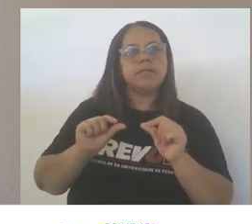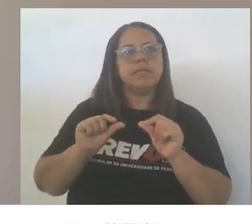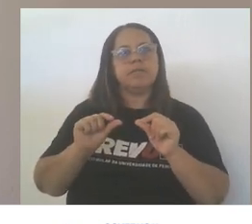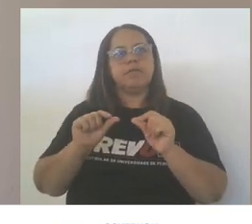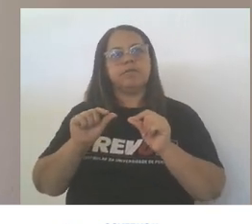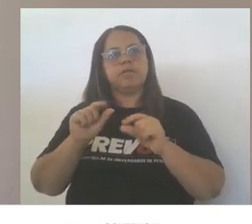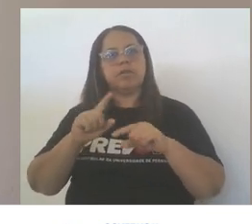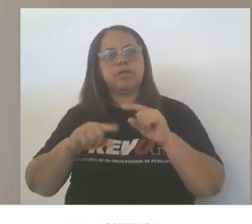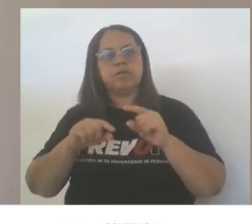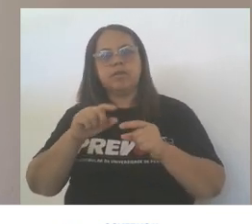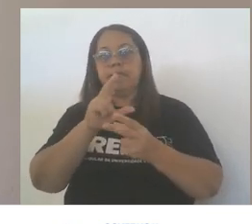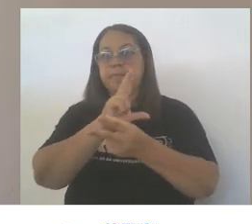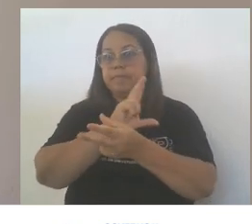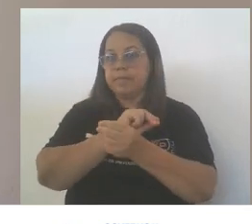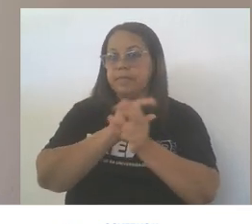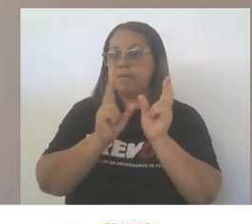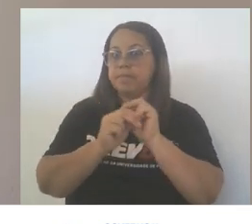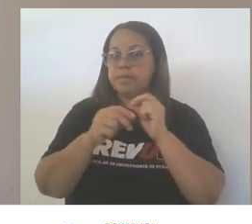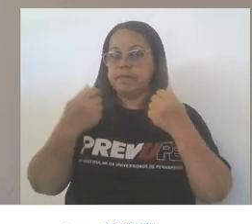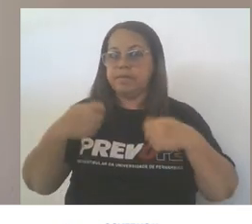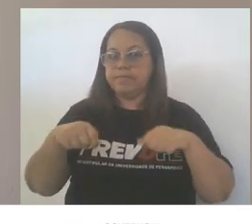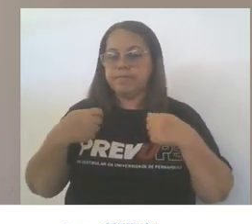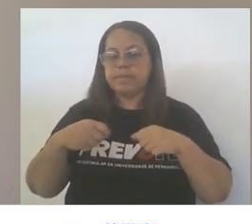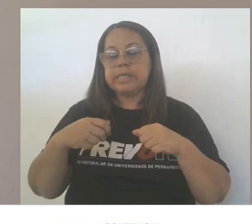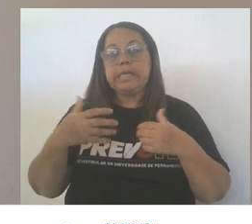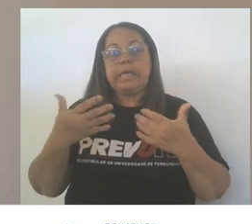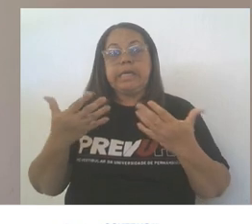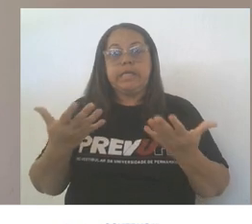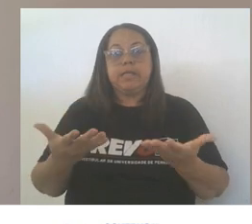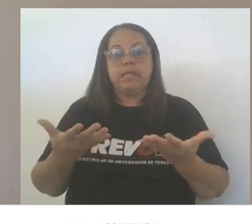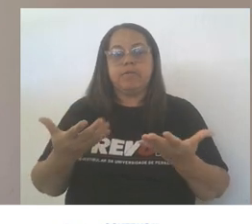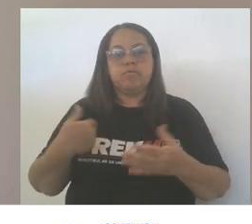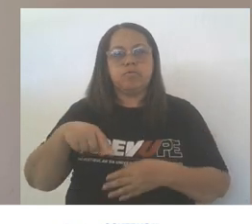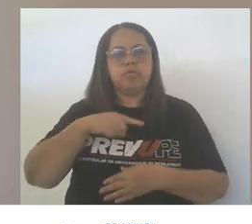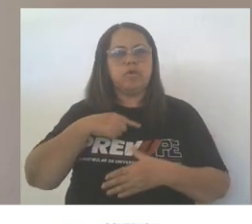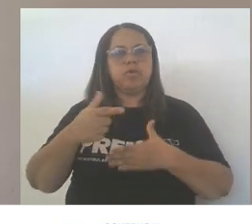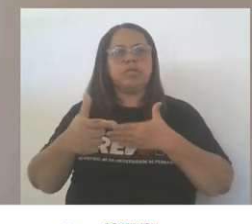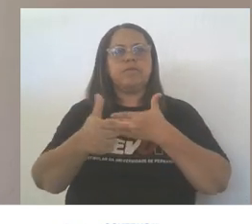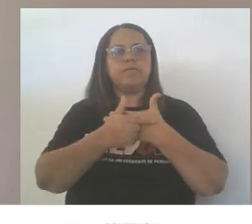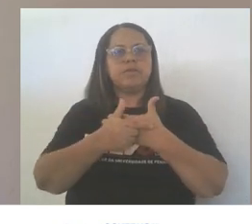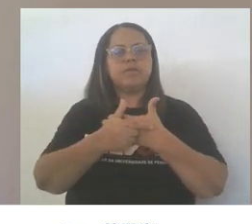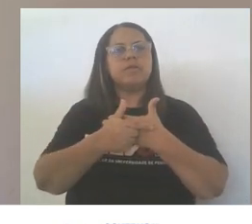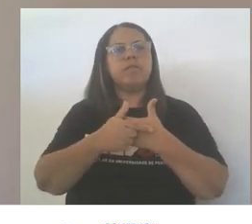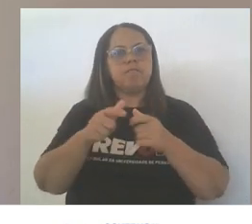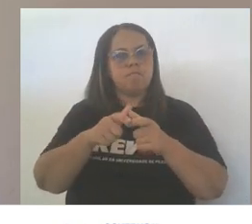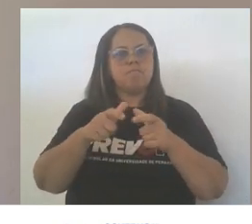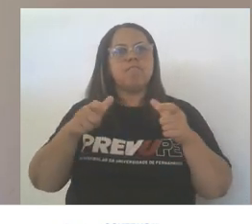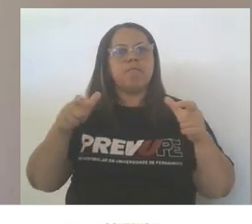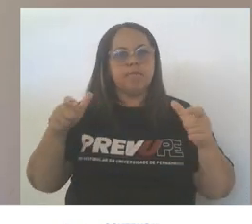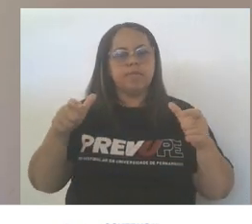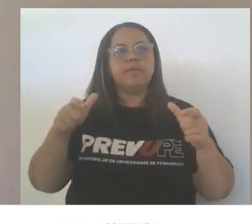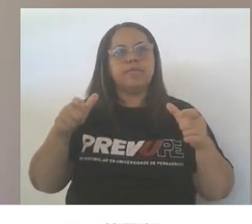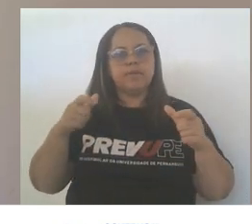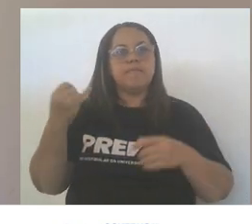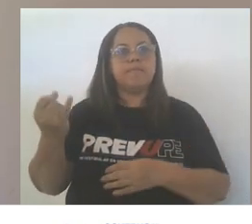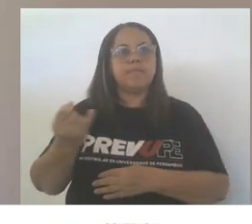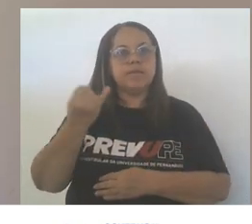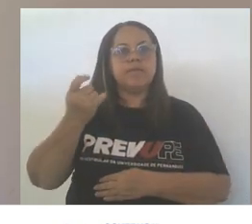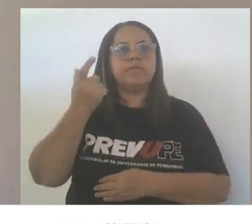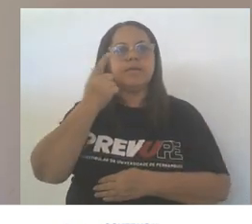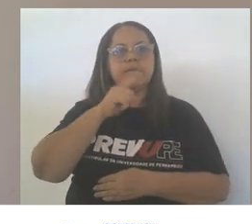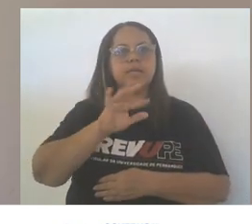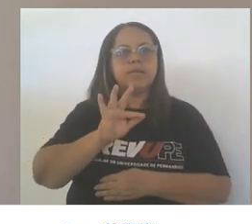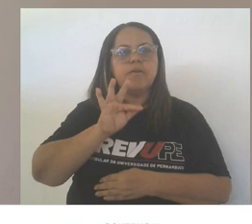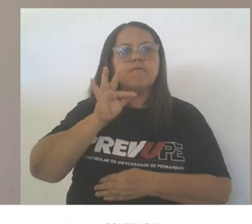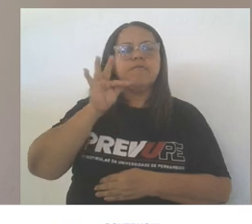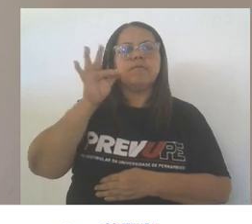naturais, reciclar. Nesse sentido, nosso papel na preservação ambiental é grande, pessoal, e crucial para garantir um